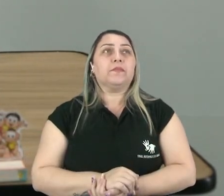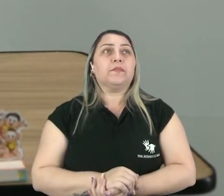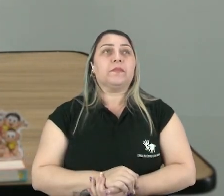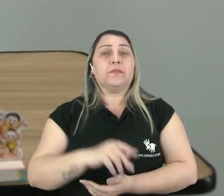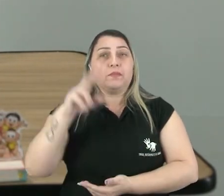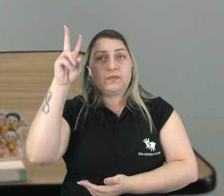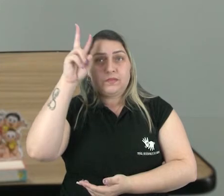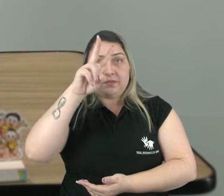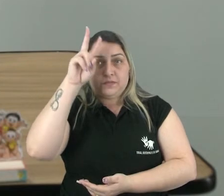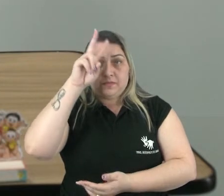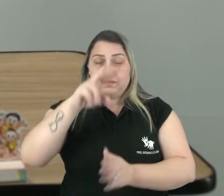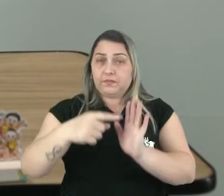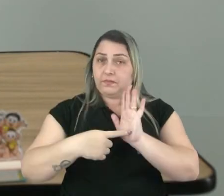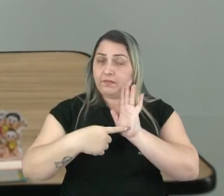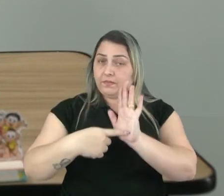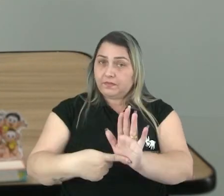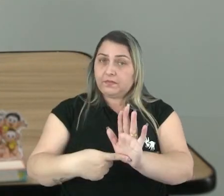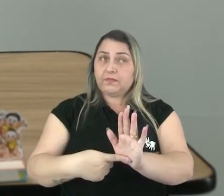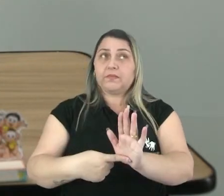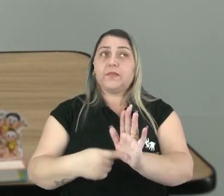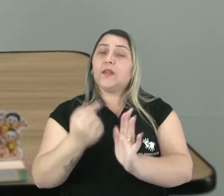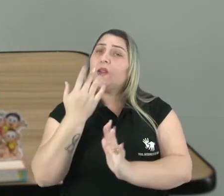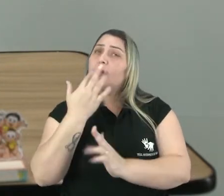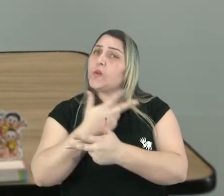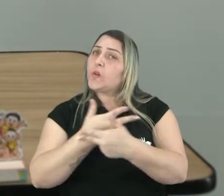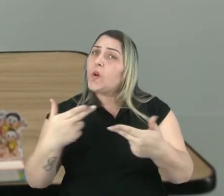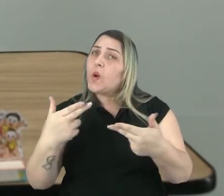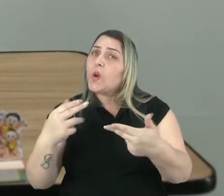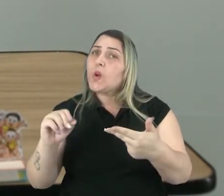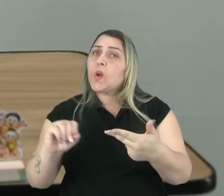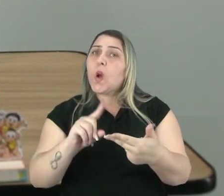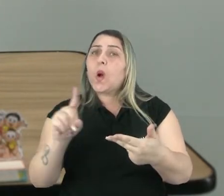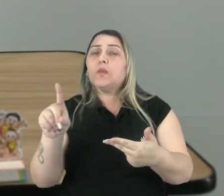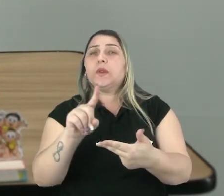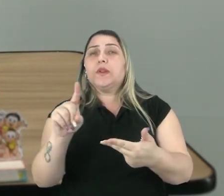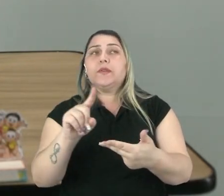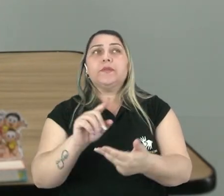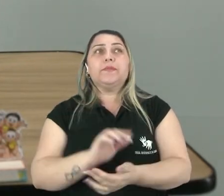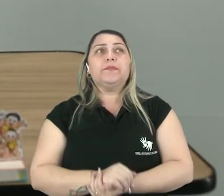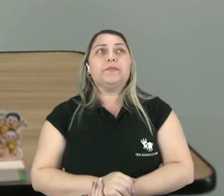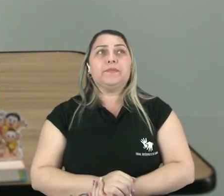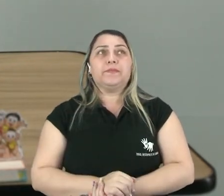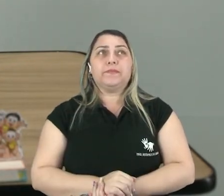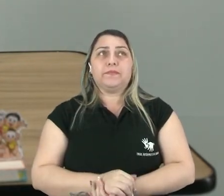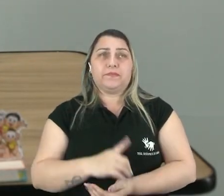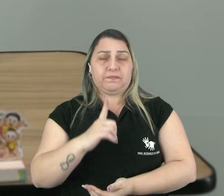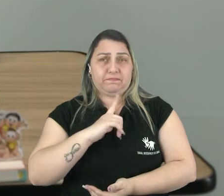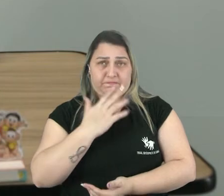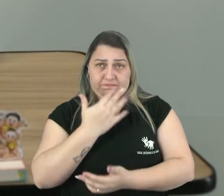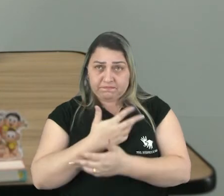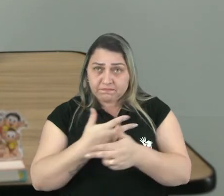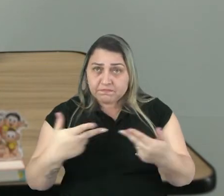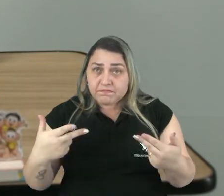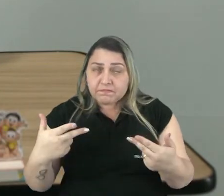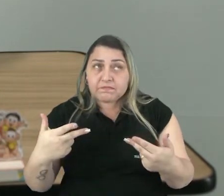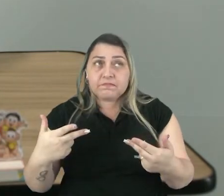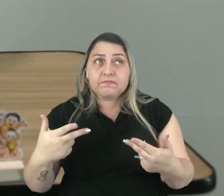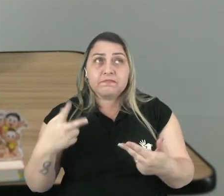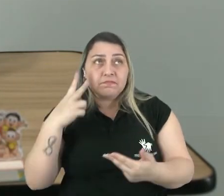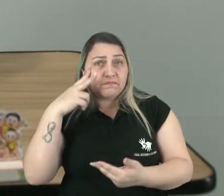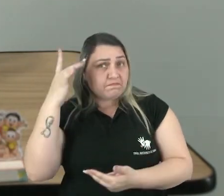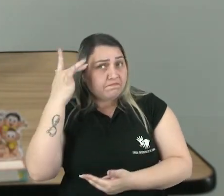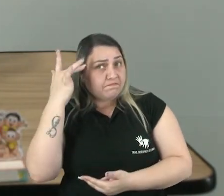é apresentada em cores ou não? Esta história é apresentada em cores? Vocês